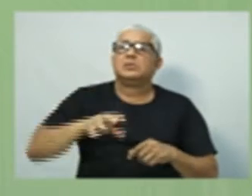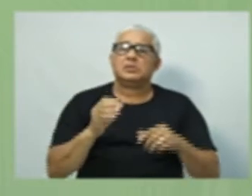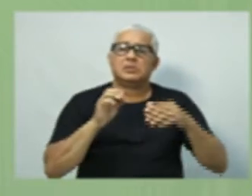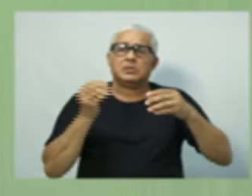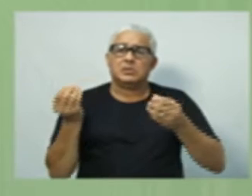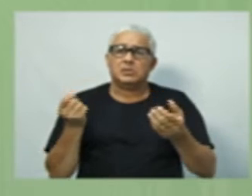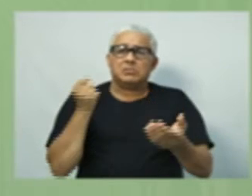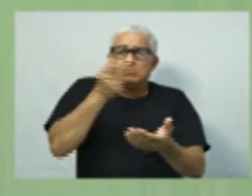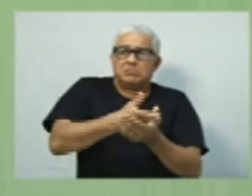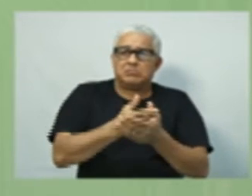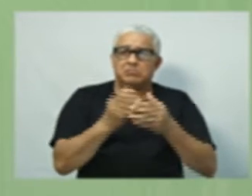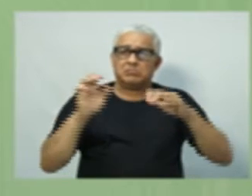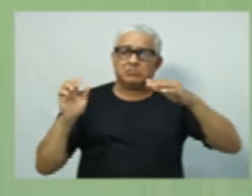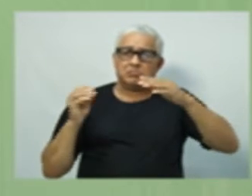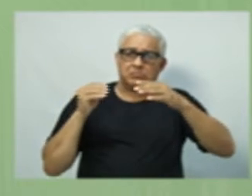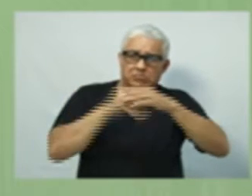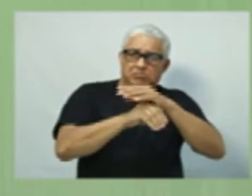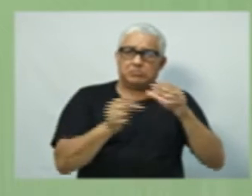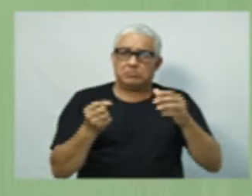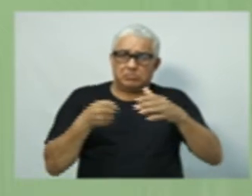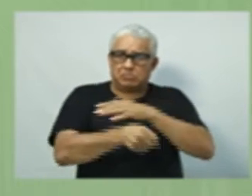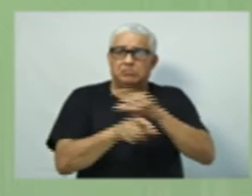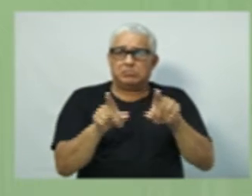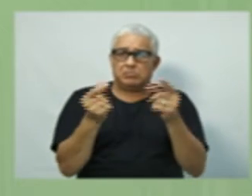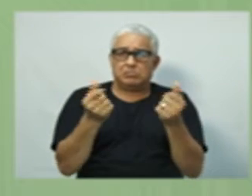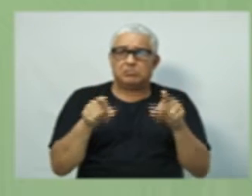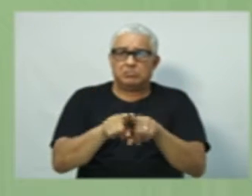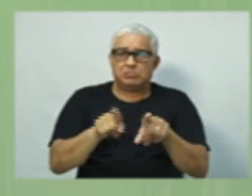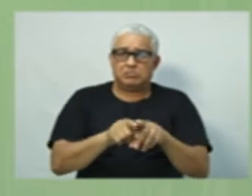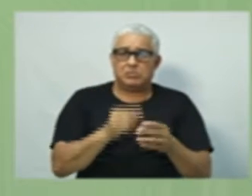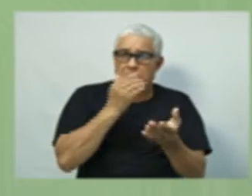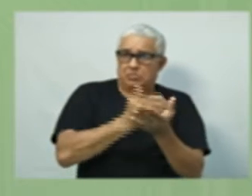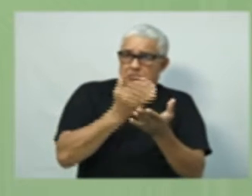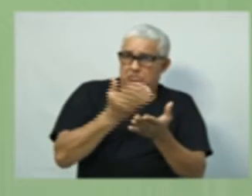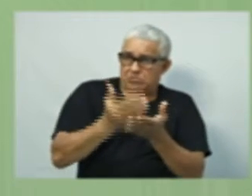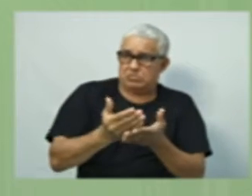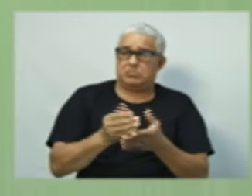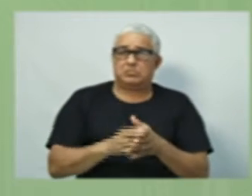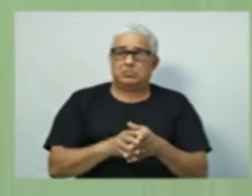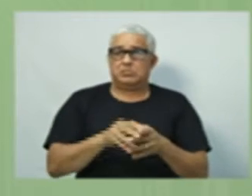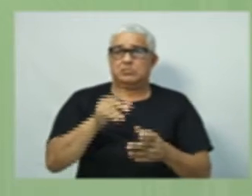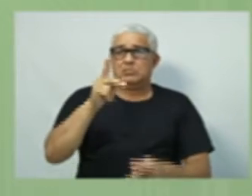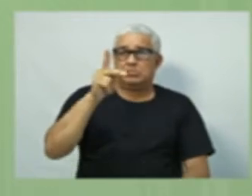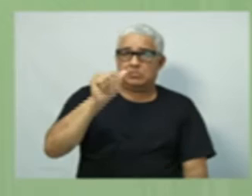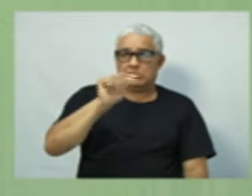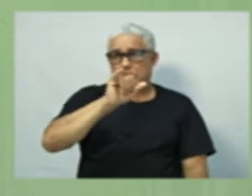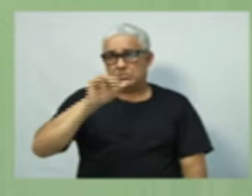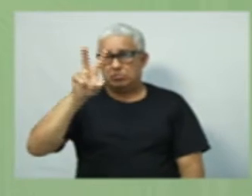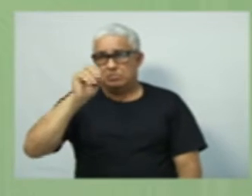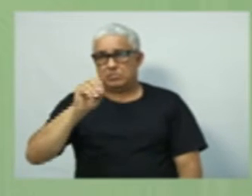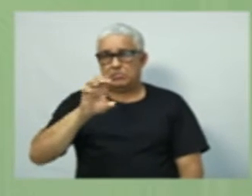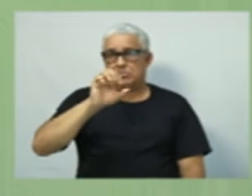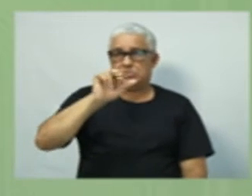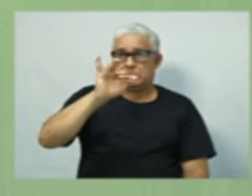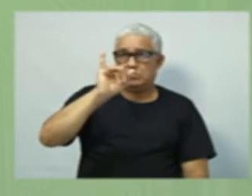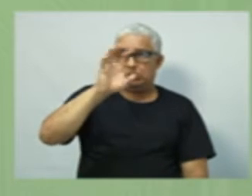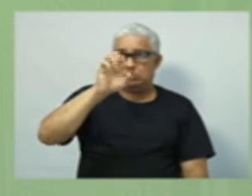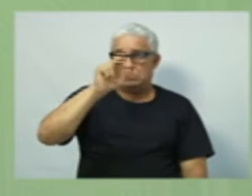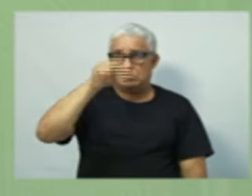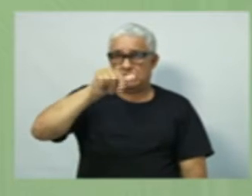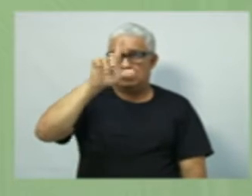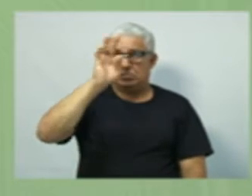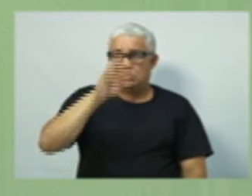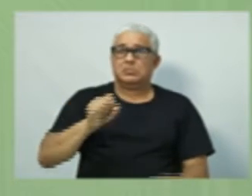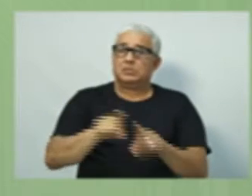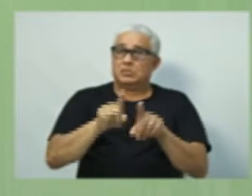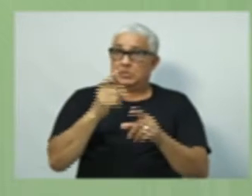em relação a prazo de exigibilidade das contas componentes do passivo circulante também não circulante e ainda com